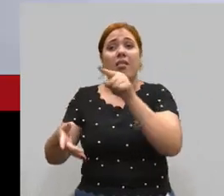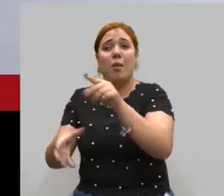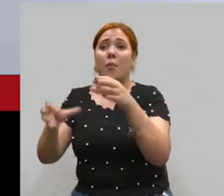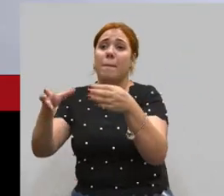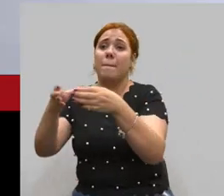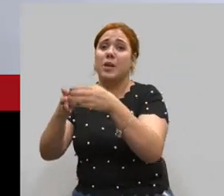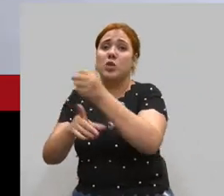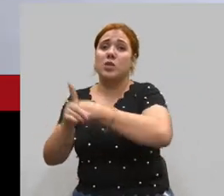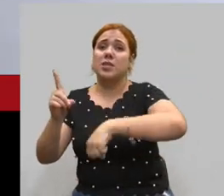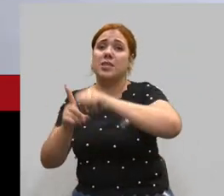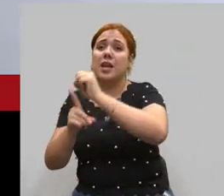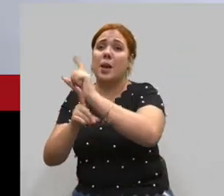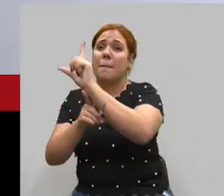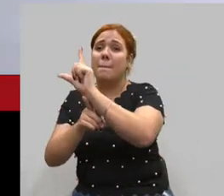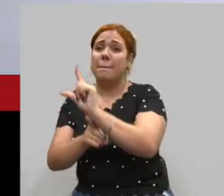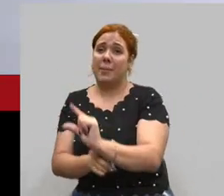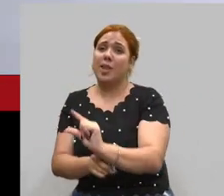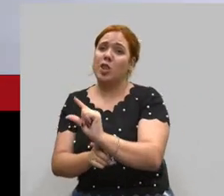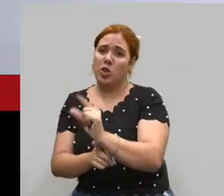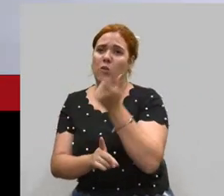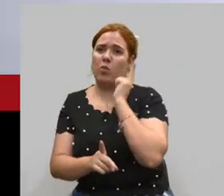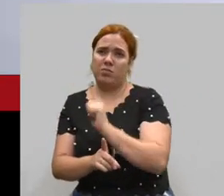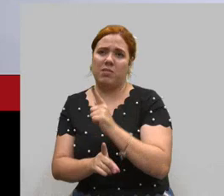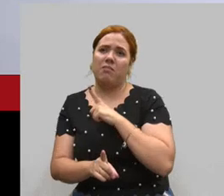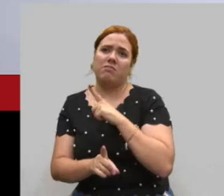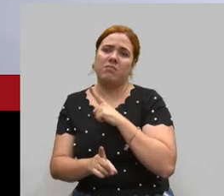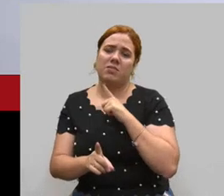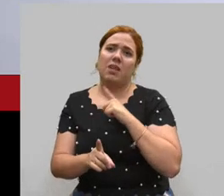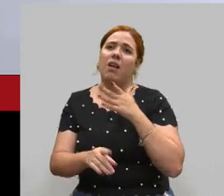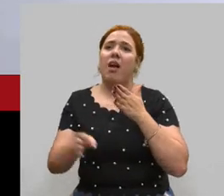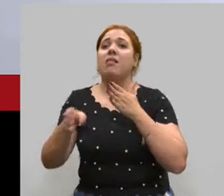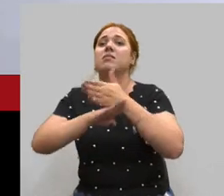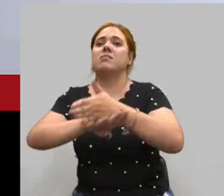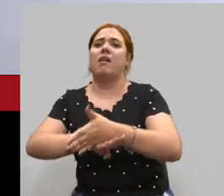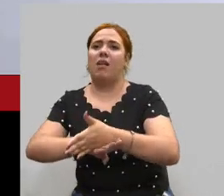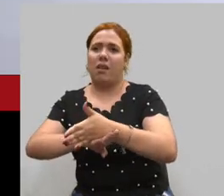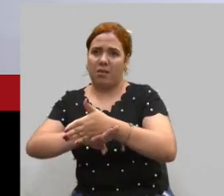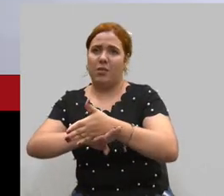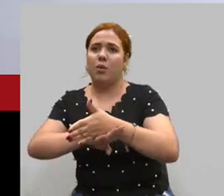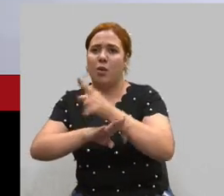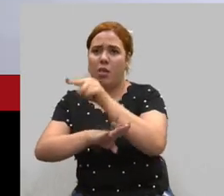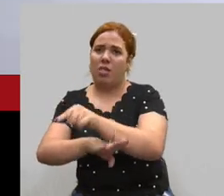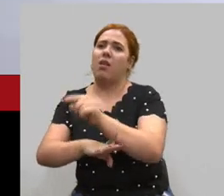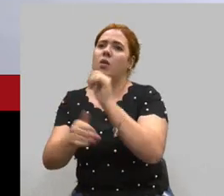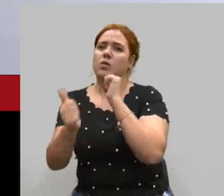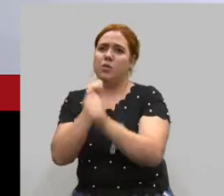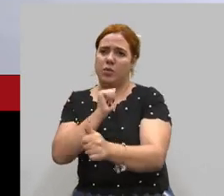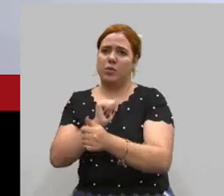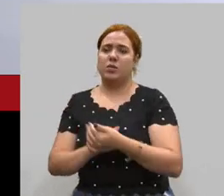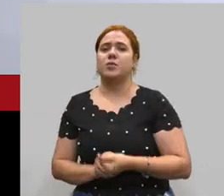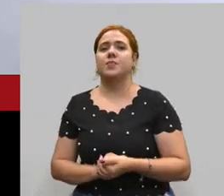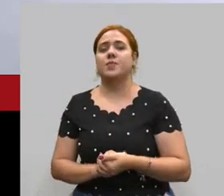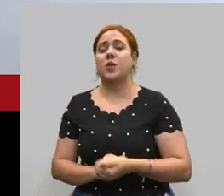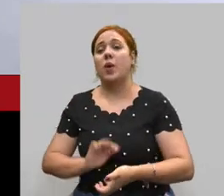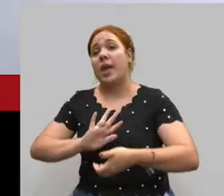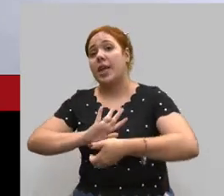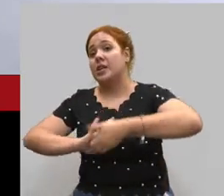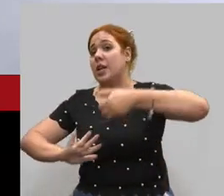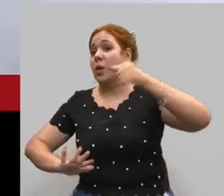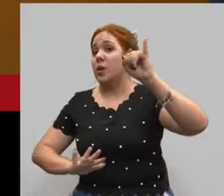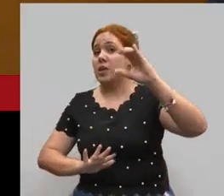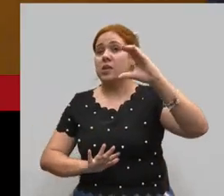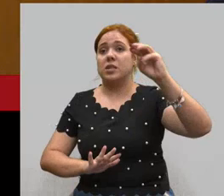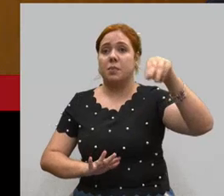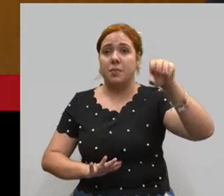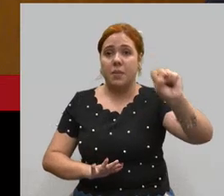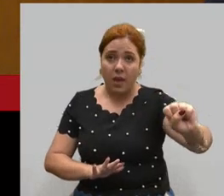que vai ter condição de realizar esse esporte então essa isenção de cms ela vem num momento muito importante em que